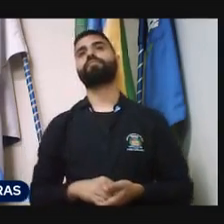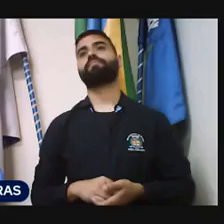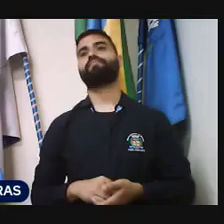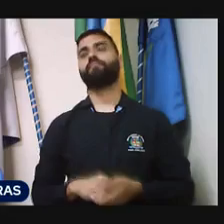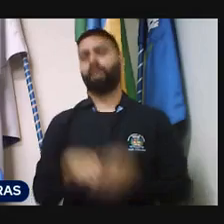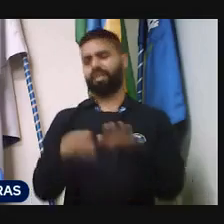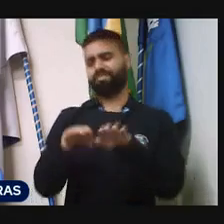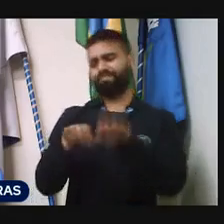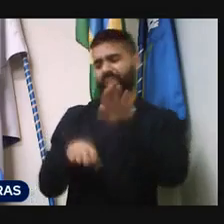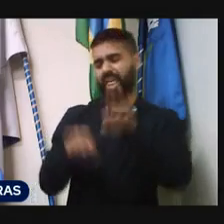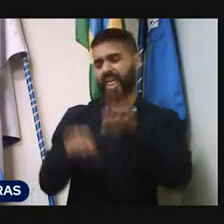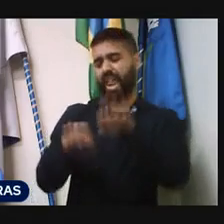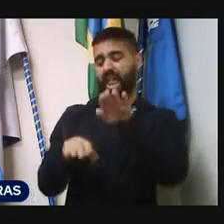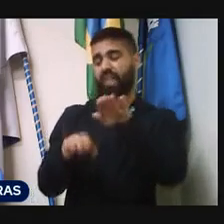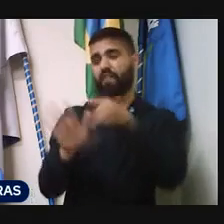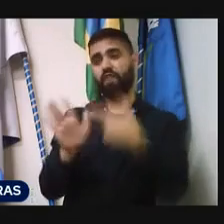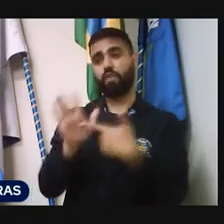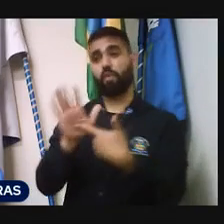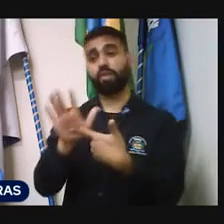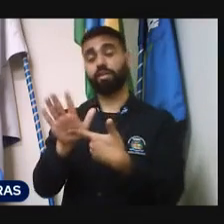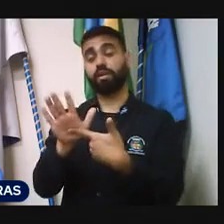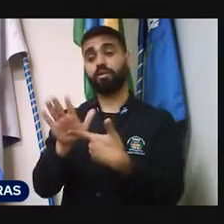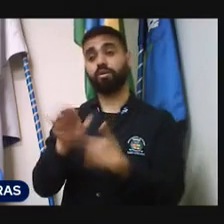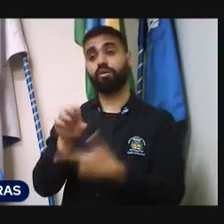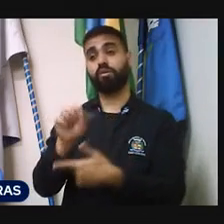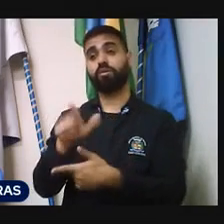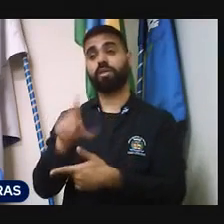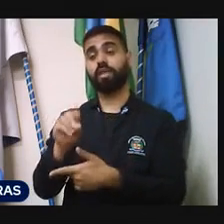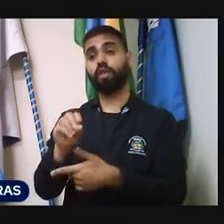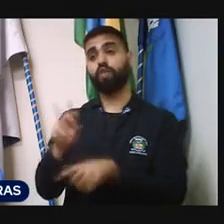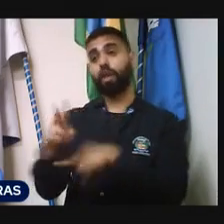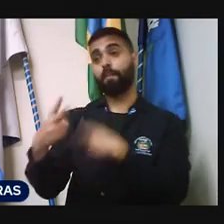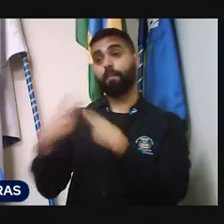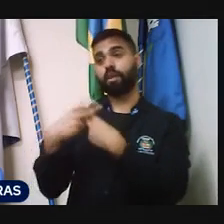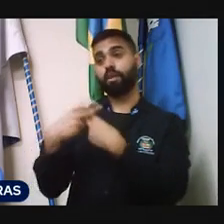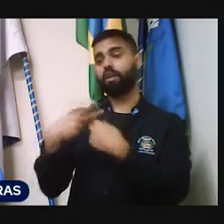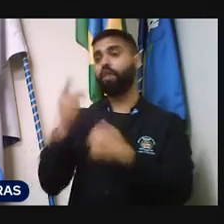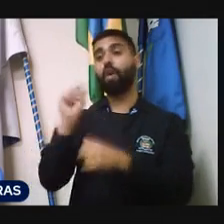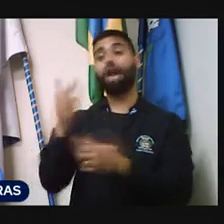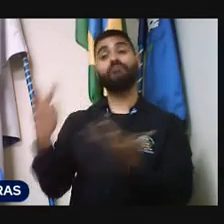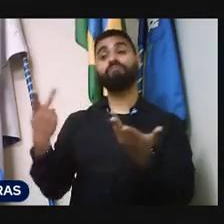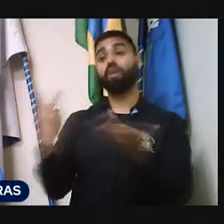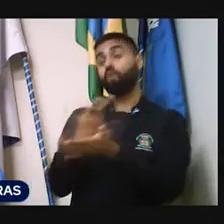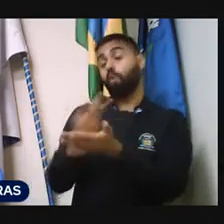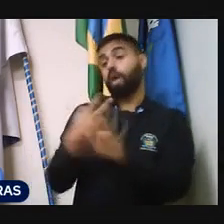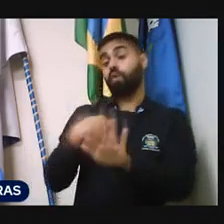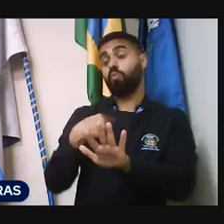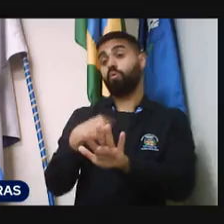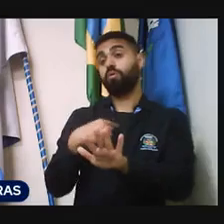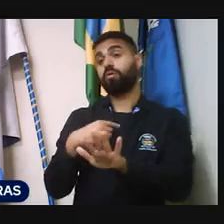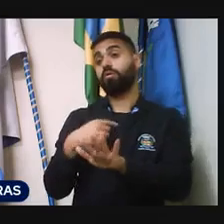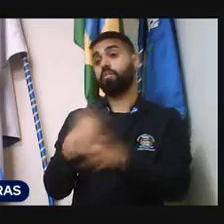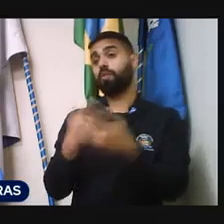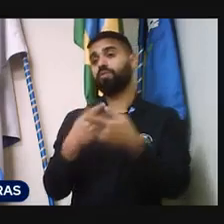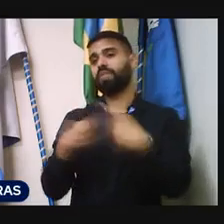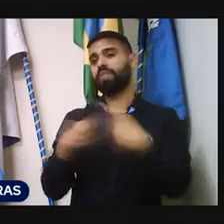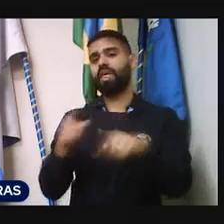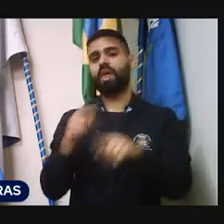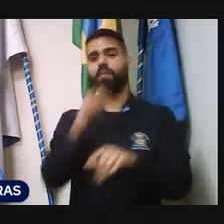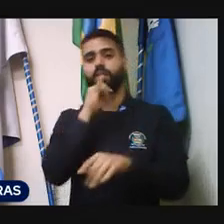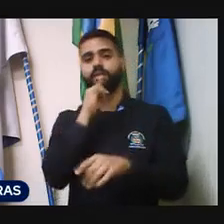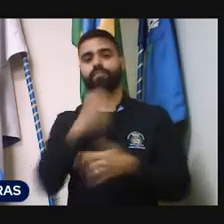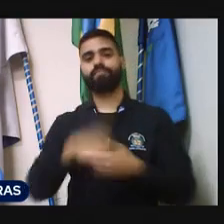saldo esse saldo foi apresentado e na defesa foi colocado Foi um erro um erro material